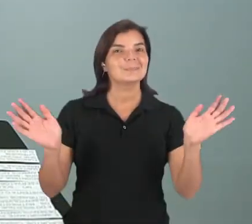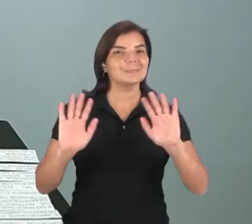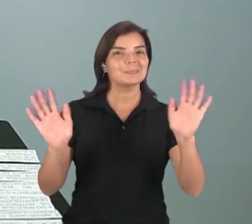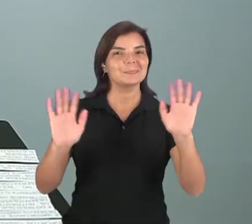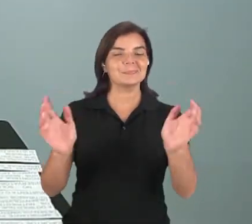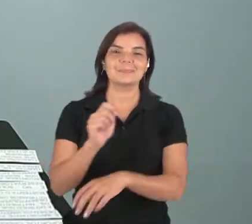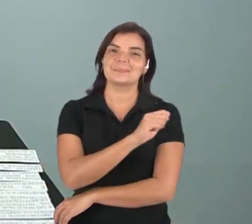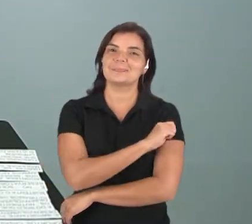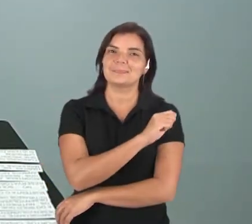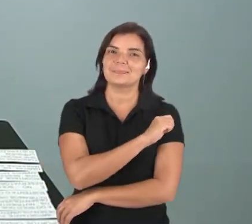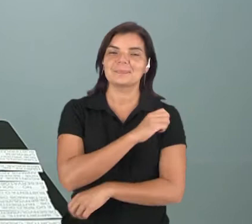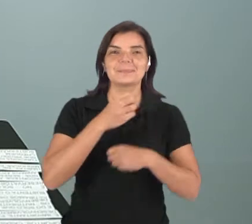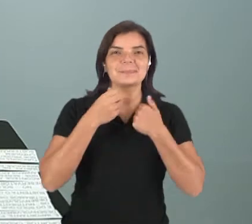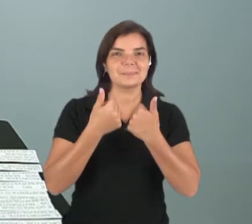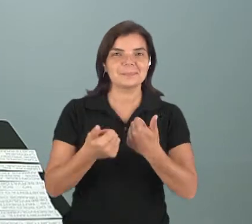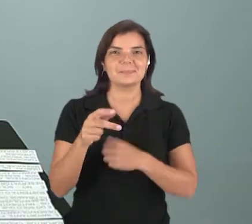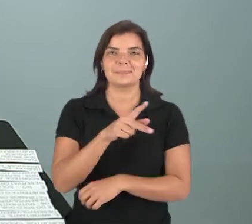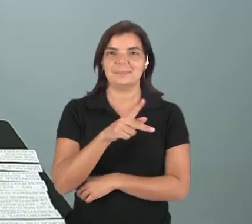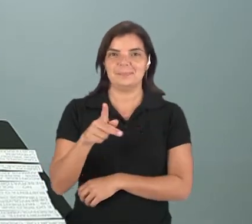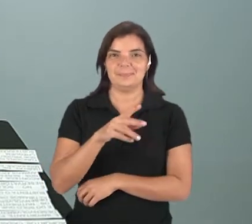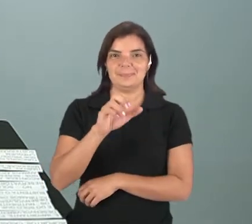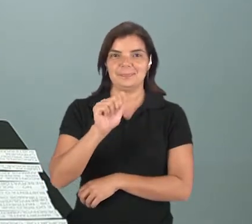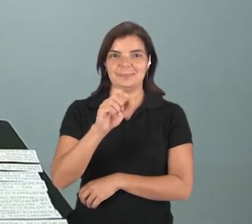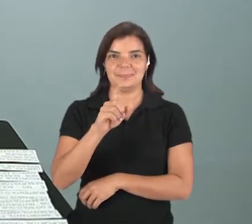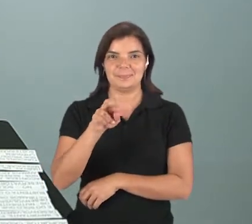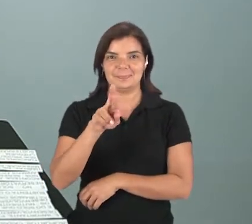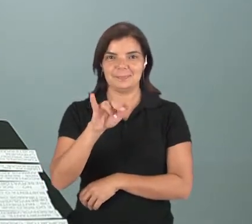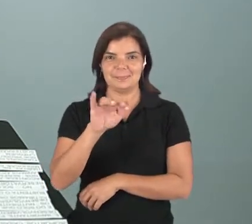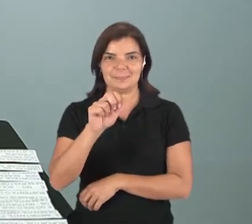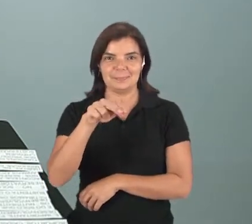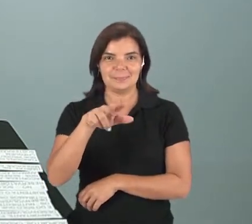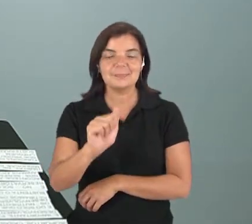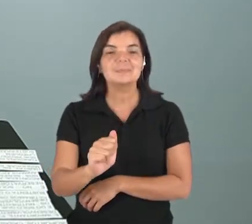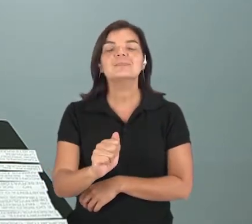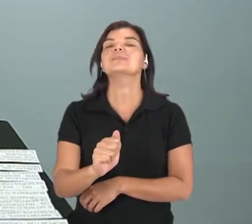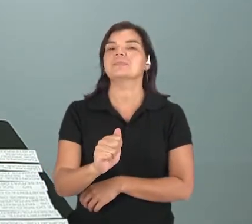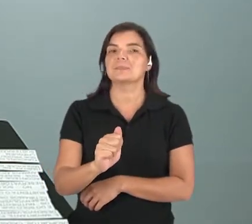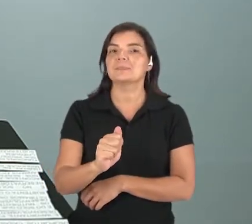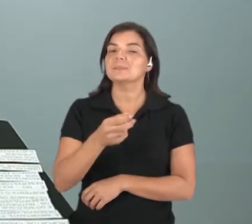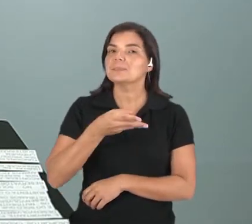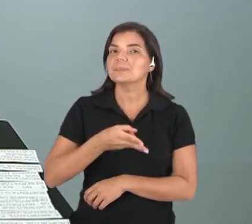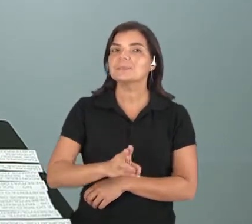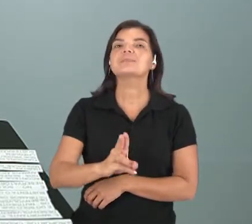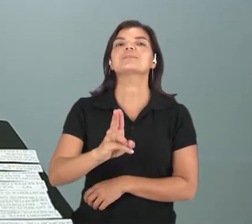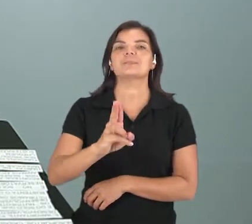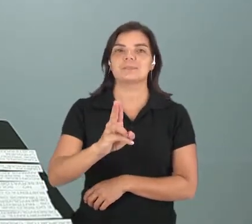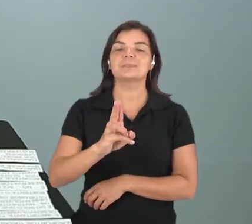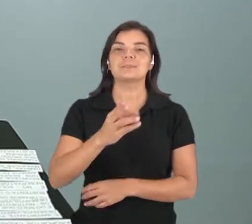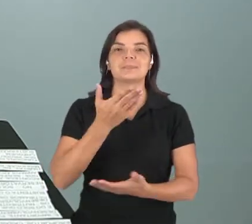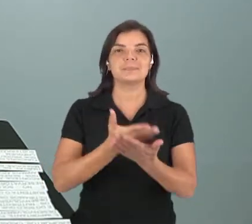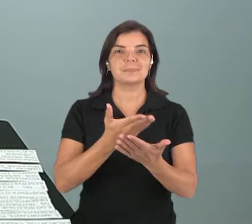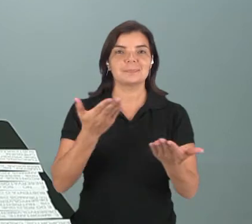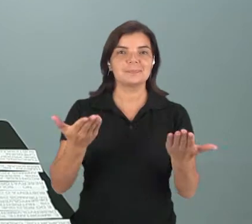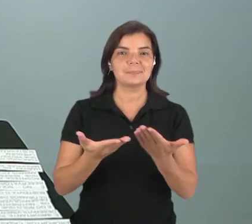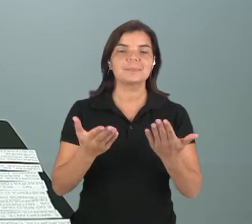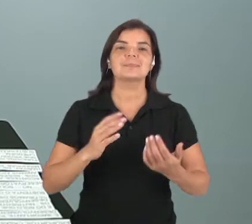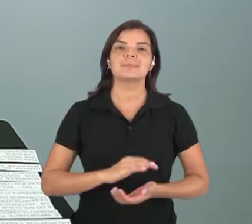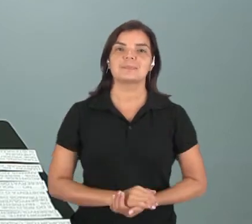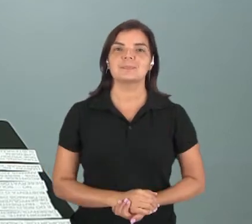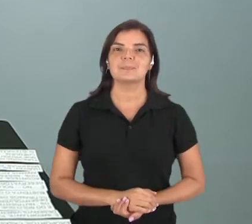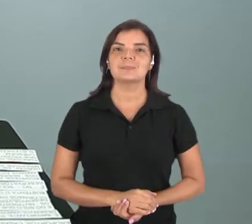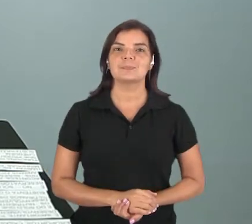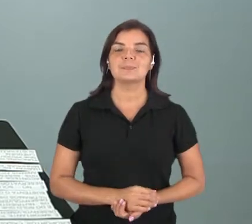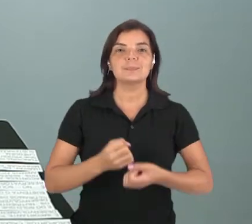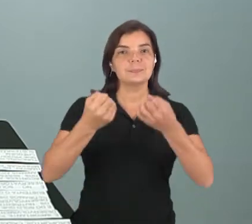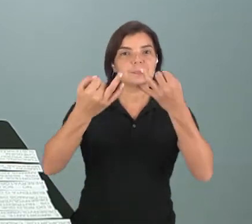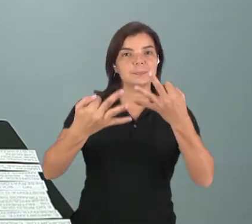Olá, alunos, tudo bem? Sou a professora Adriana. Estou de volta para dar continuidade à nossa aula de hoje.